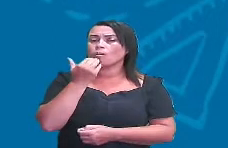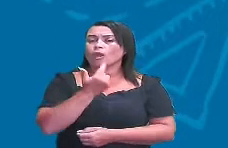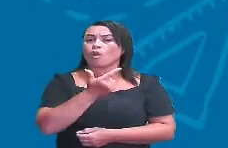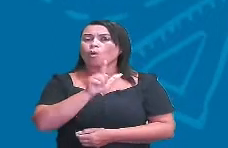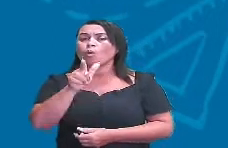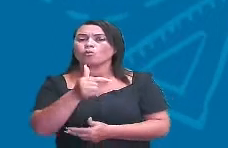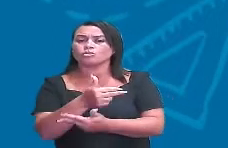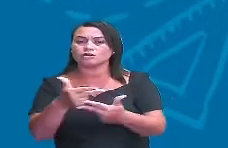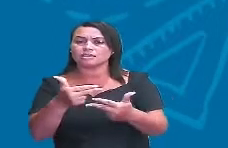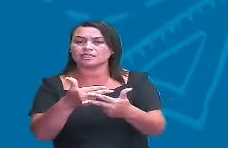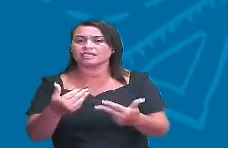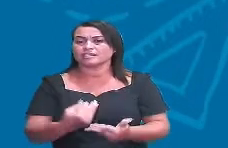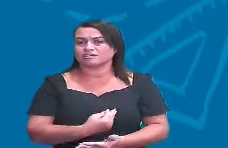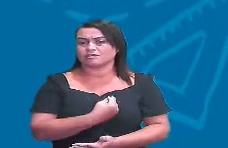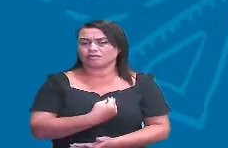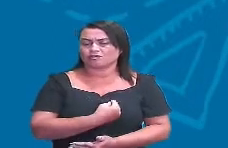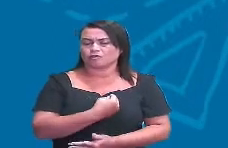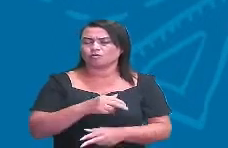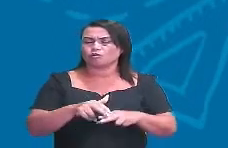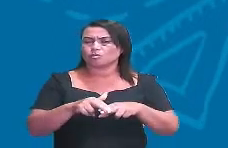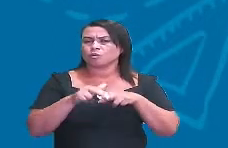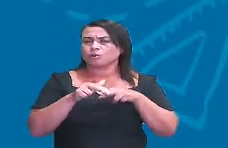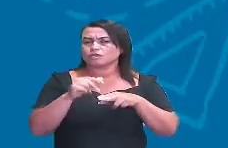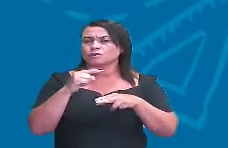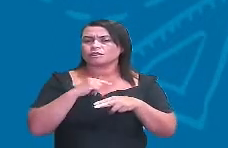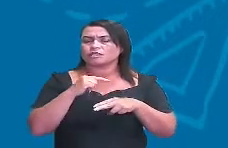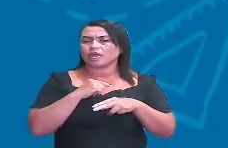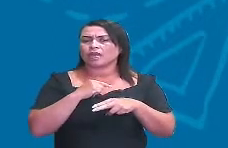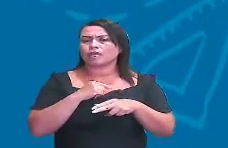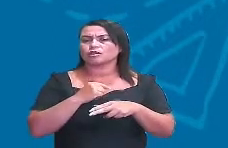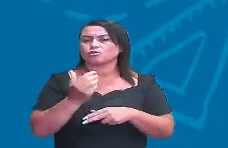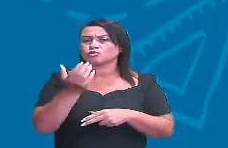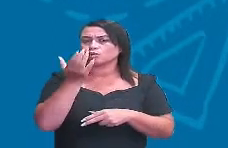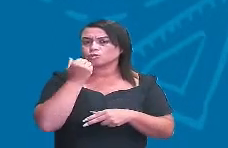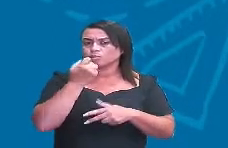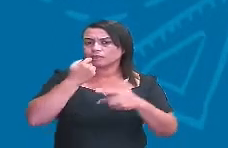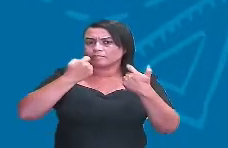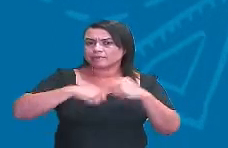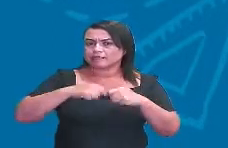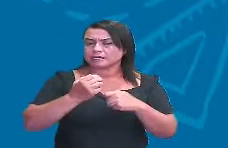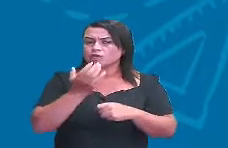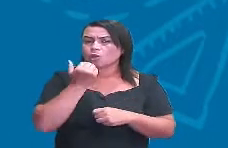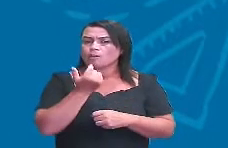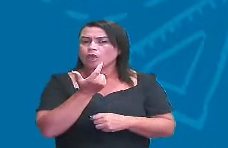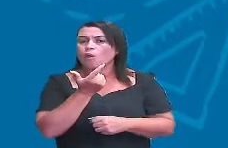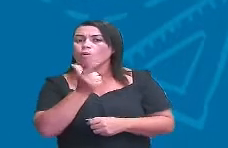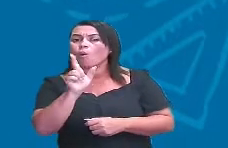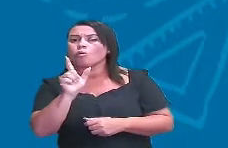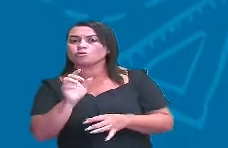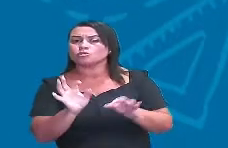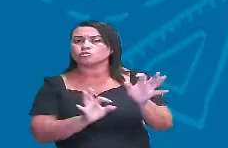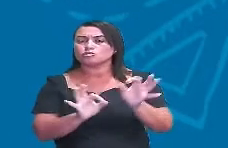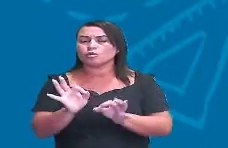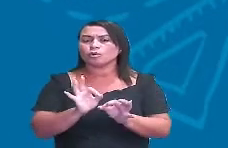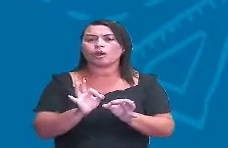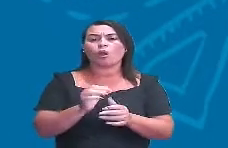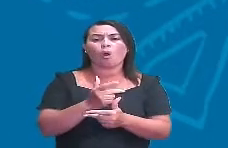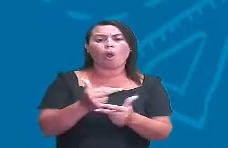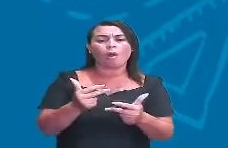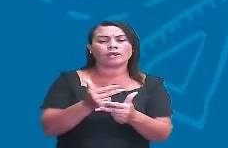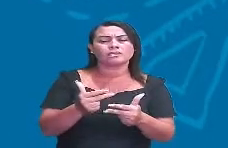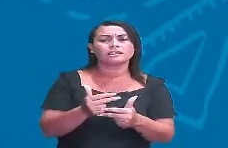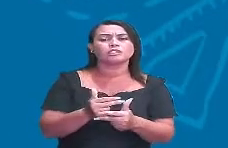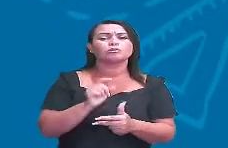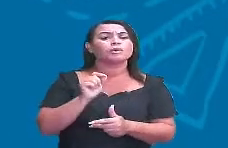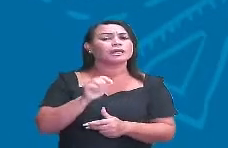vivos. Portanto, pelo fato dos consumidores precisarem se alimentar de outros organismos, a gente já